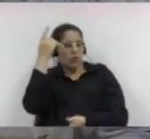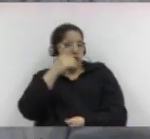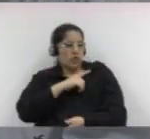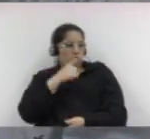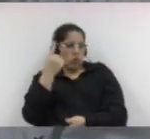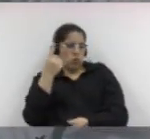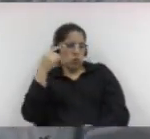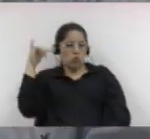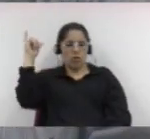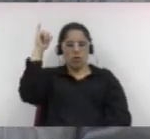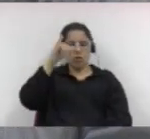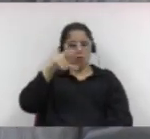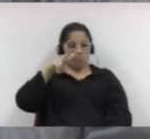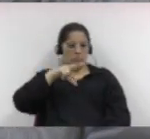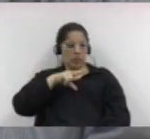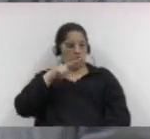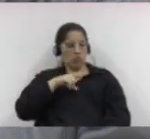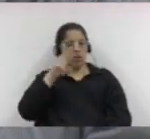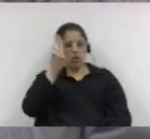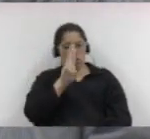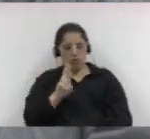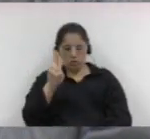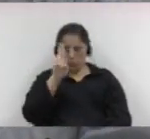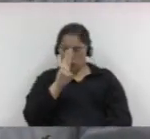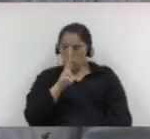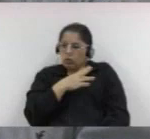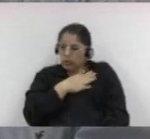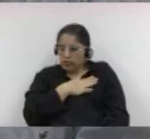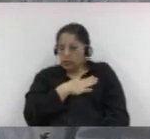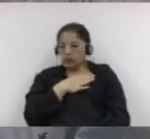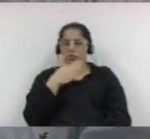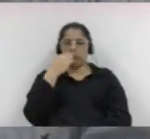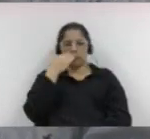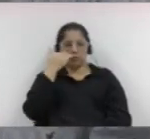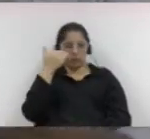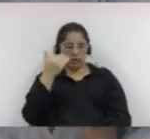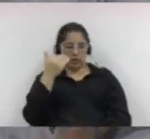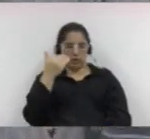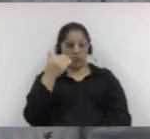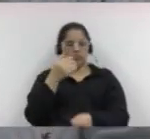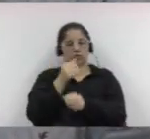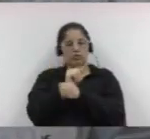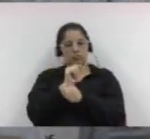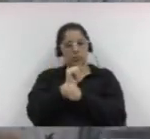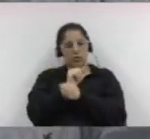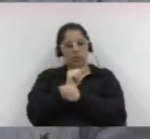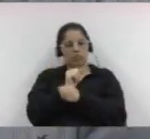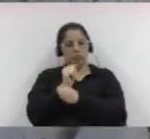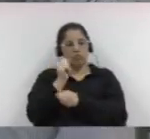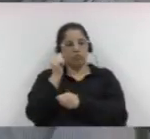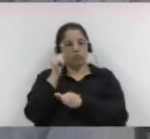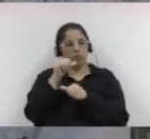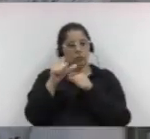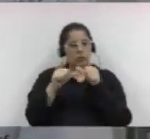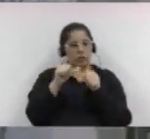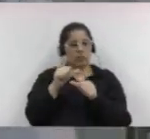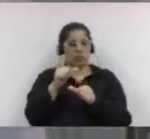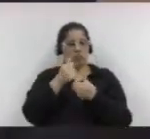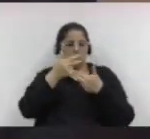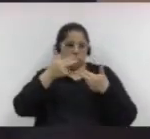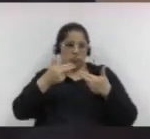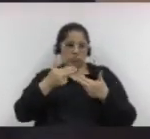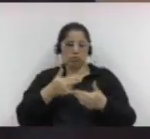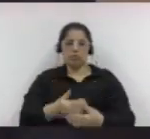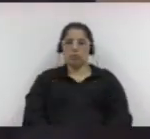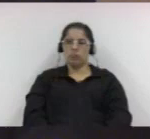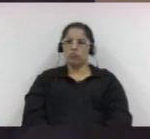pode usar aquele espaço. Novamente, sou complacente a esse requerimento e espero que possamos tomar uma atitude com relação a isso. Obrigado, presidente. Uma